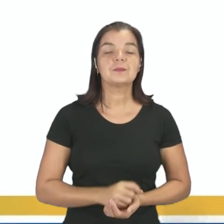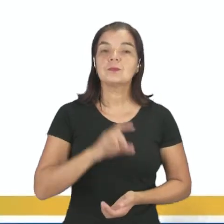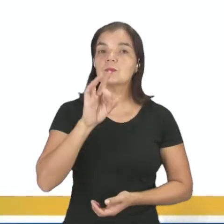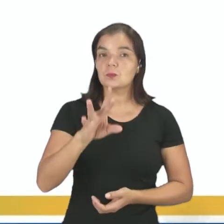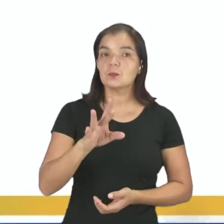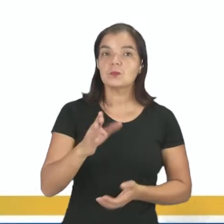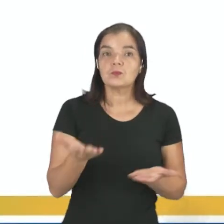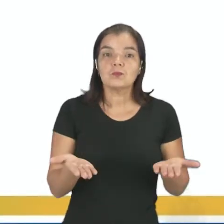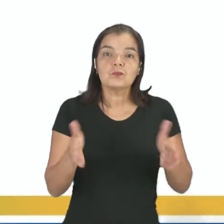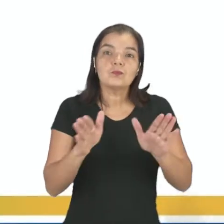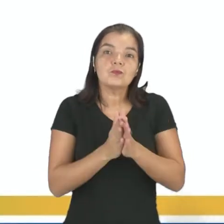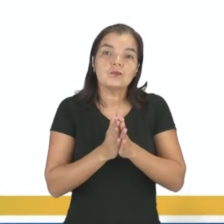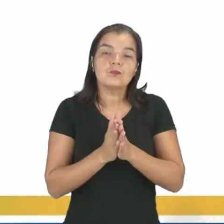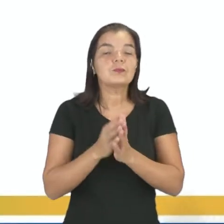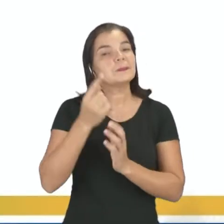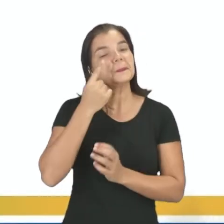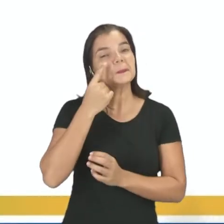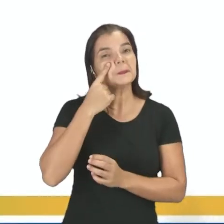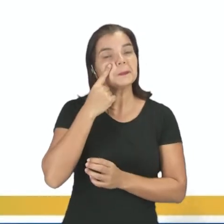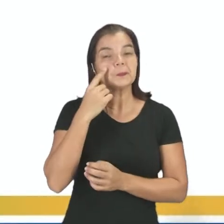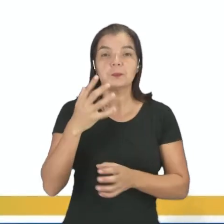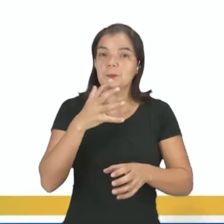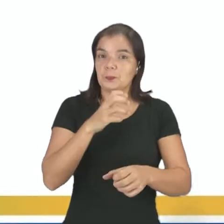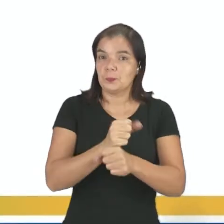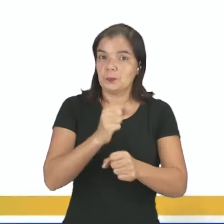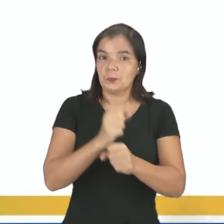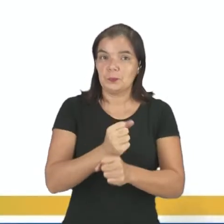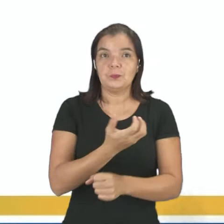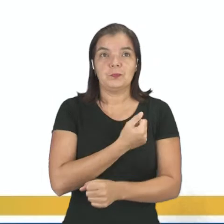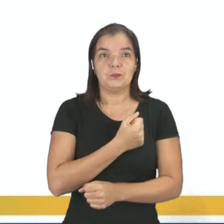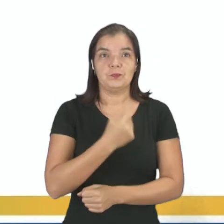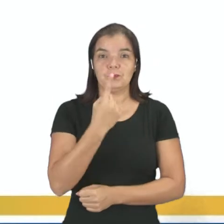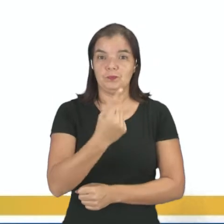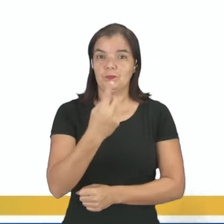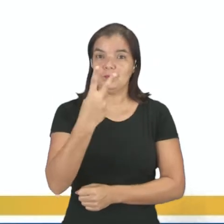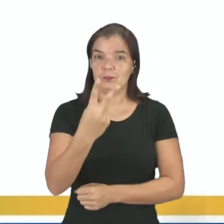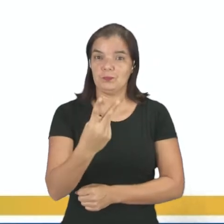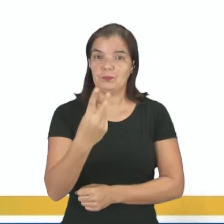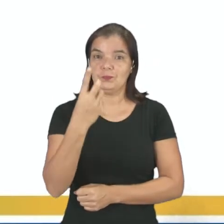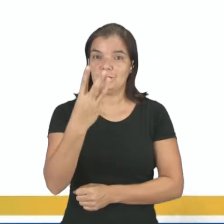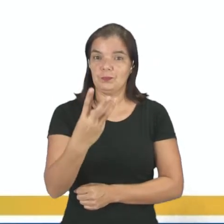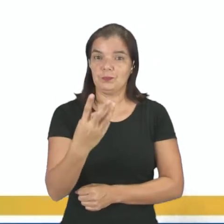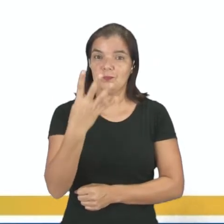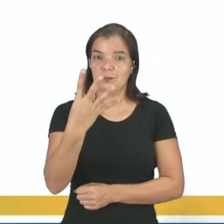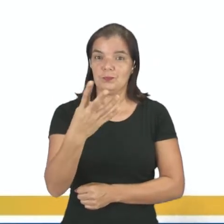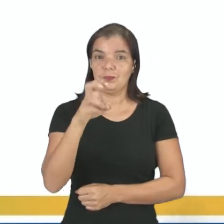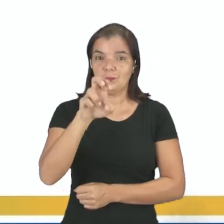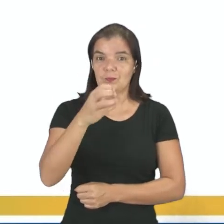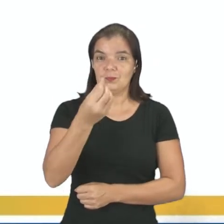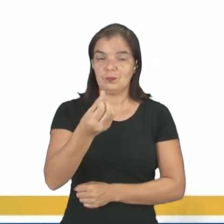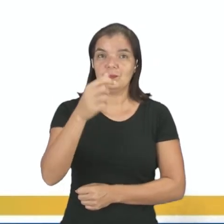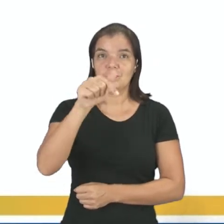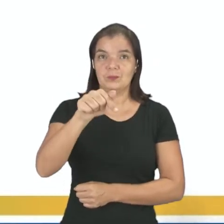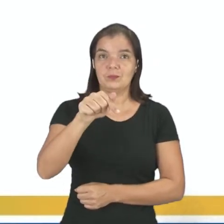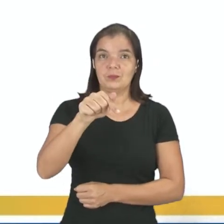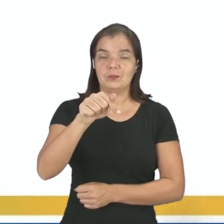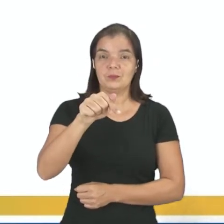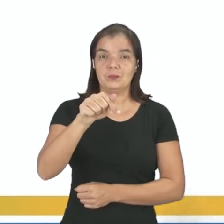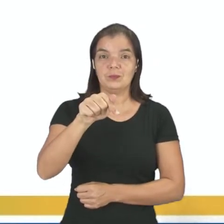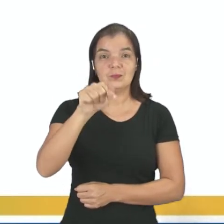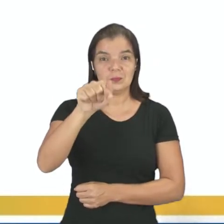eu dobrar. Pegando esse valor todinho, eu tenho 1, 2, 3, 4, 5, 6,